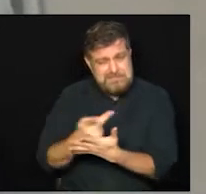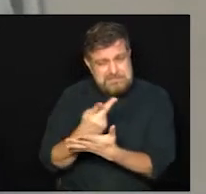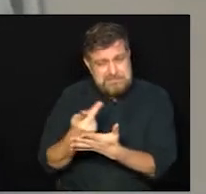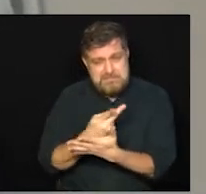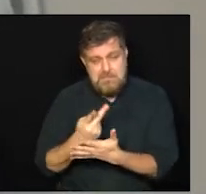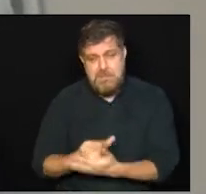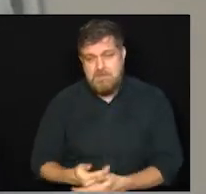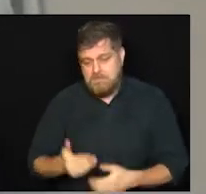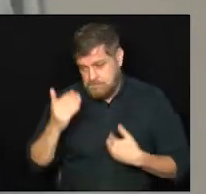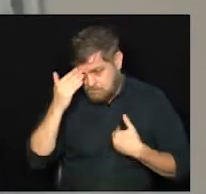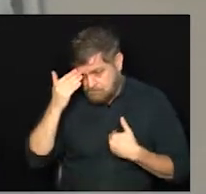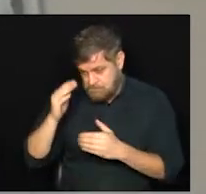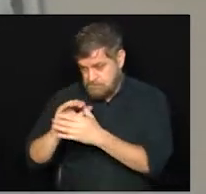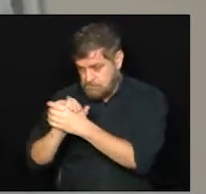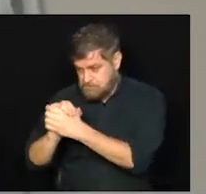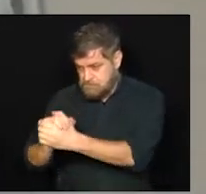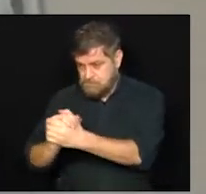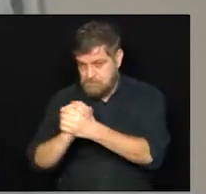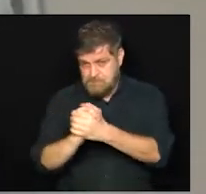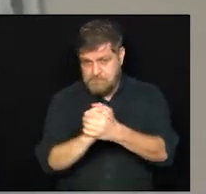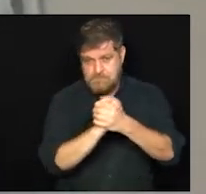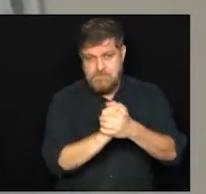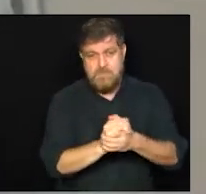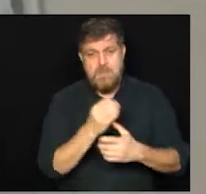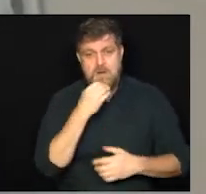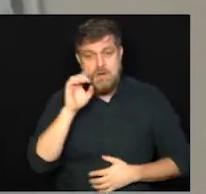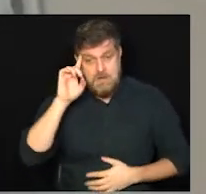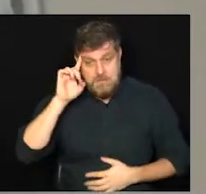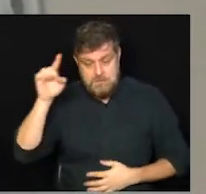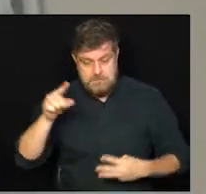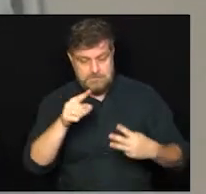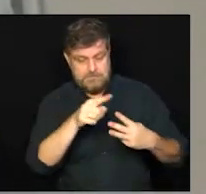bom dia ao Antônio Dias e ao Fernando Vernier.